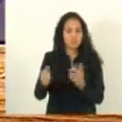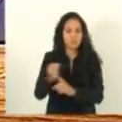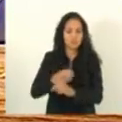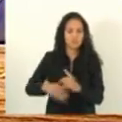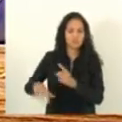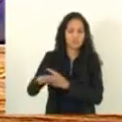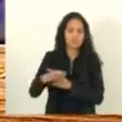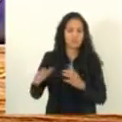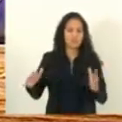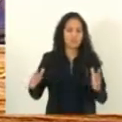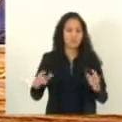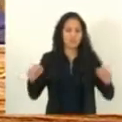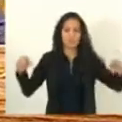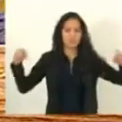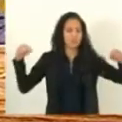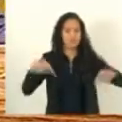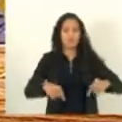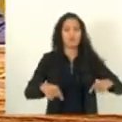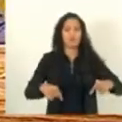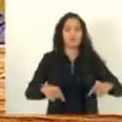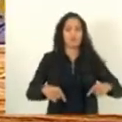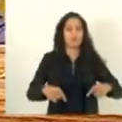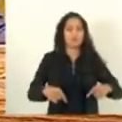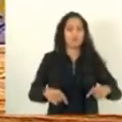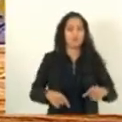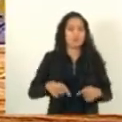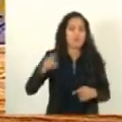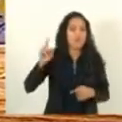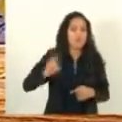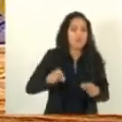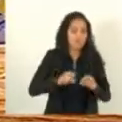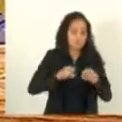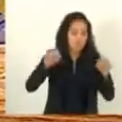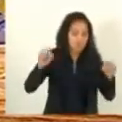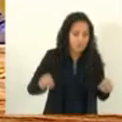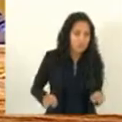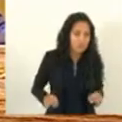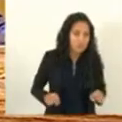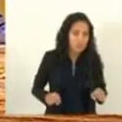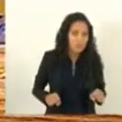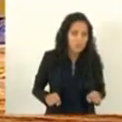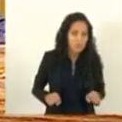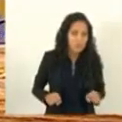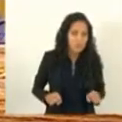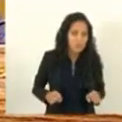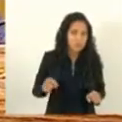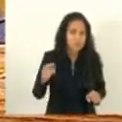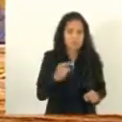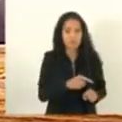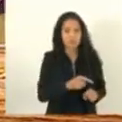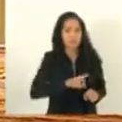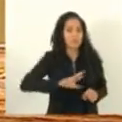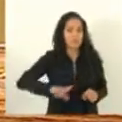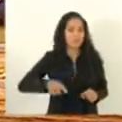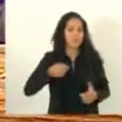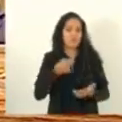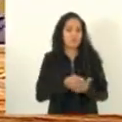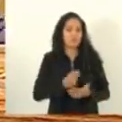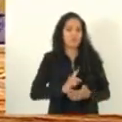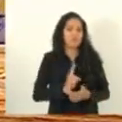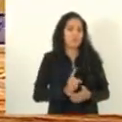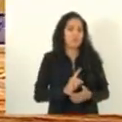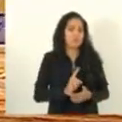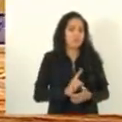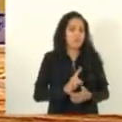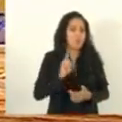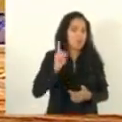aqui defendendo arbitrariedades no sistema penitenciário e muito menos no sistema